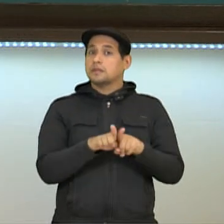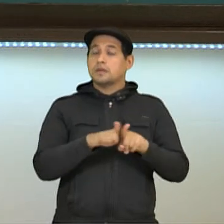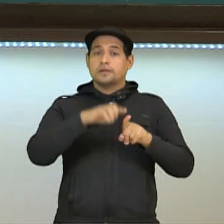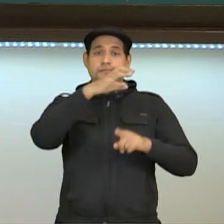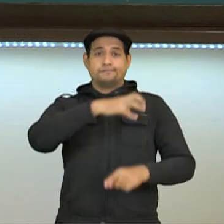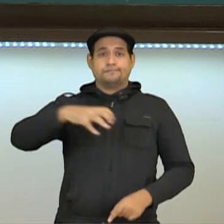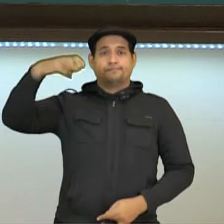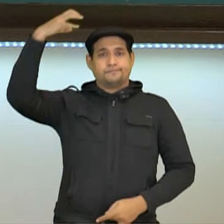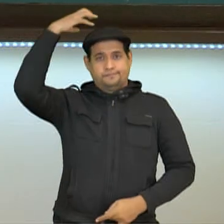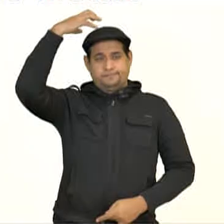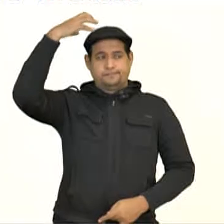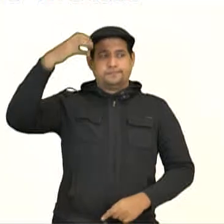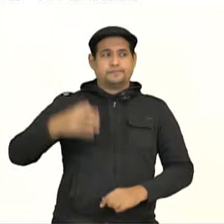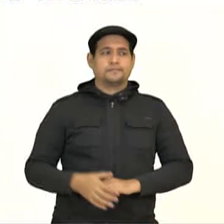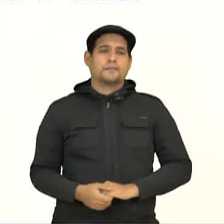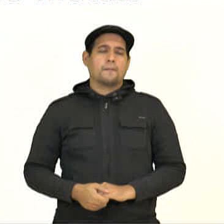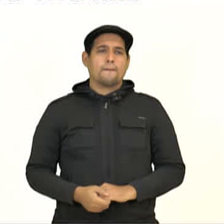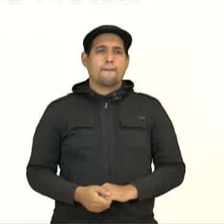monarcas.